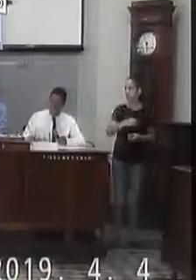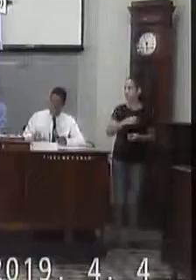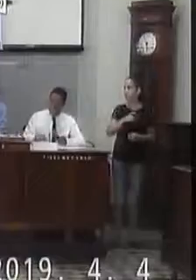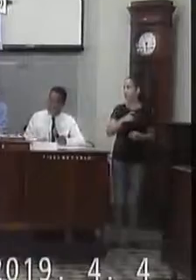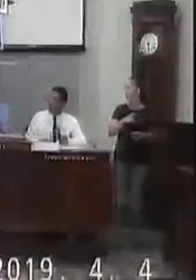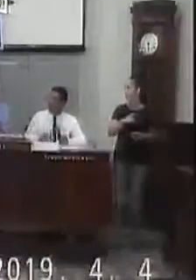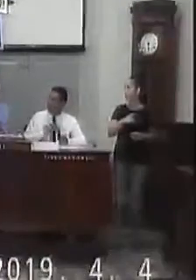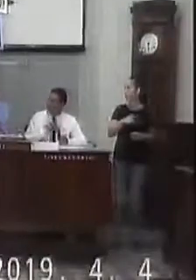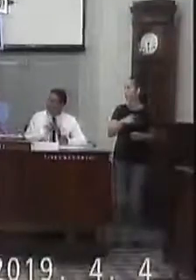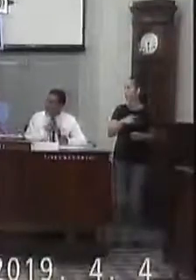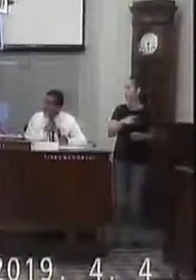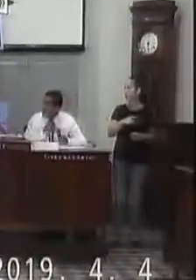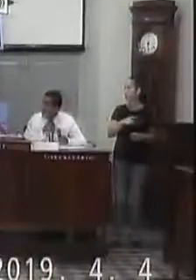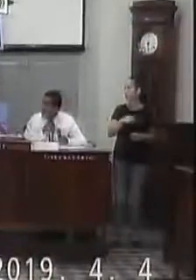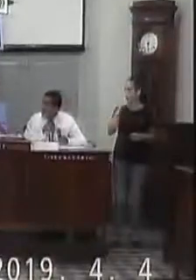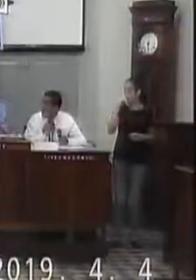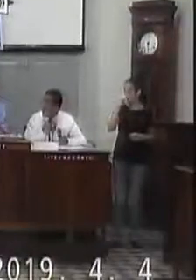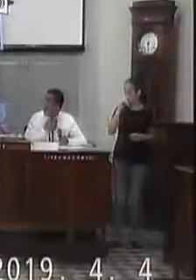Dr.